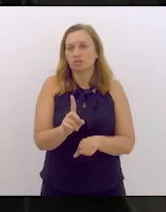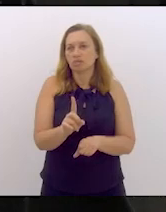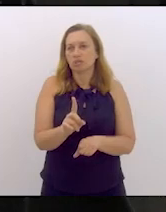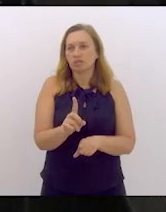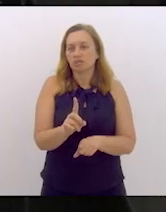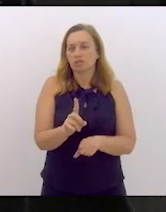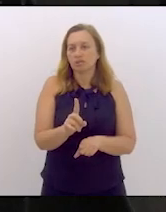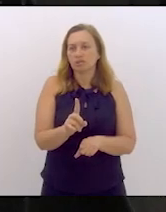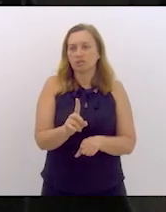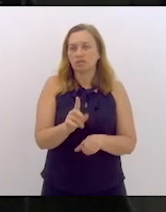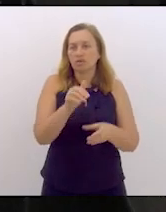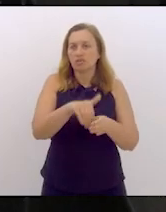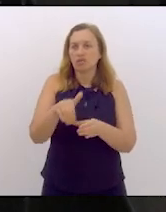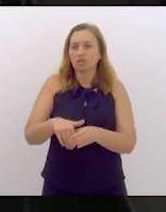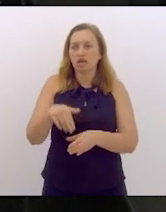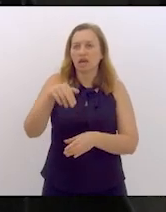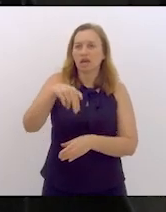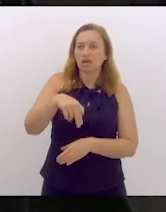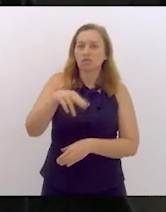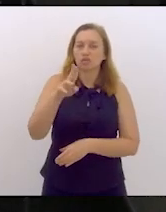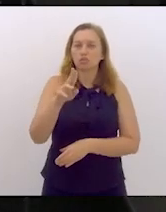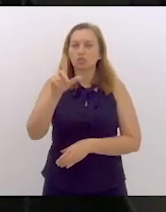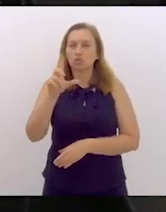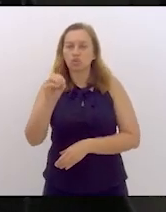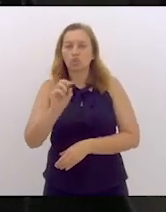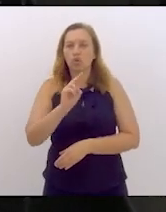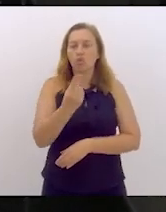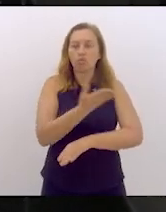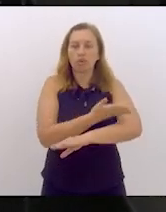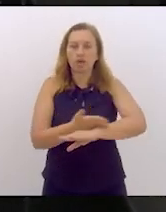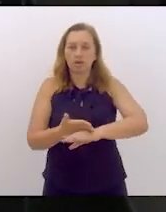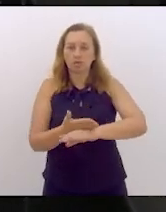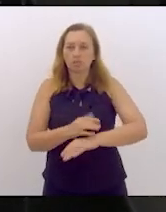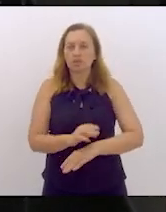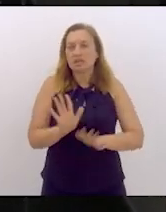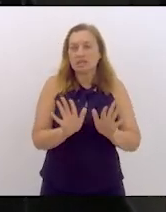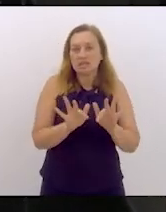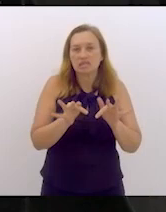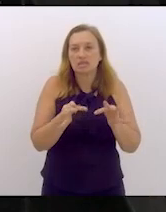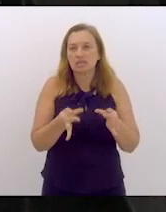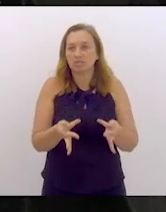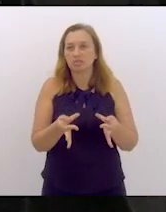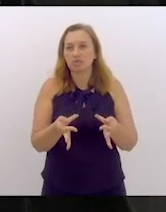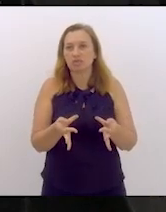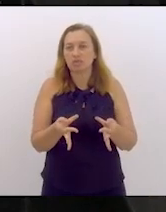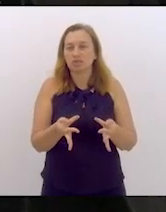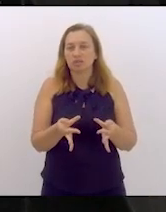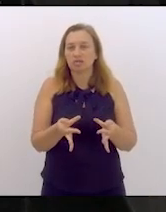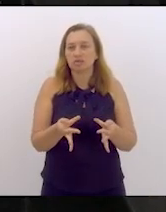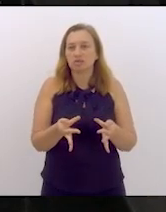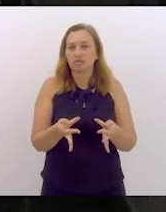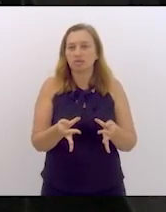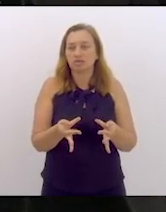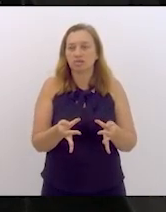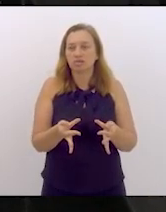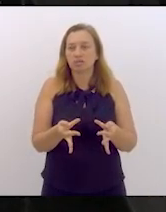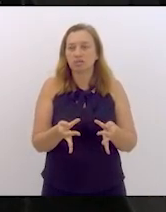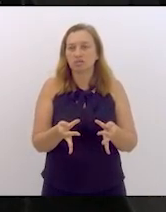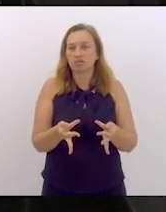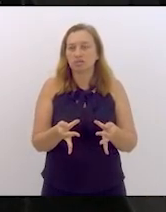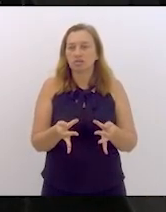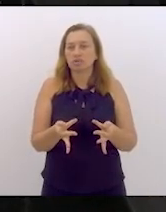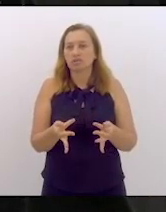se querem votar nulo ou votar em branco simplesmente ficam à margem do processo